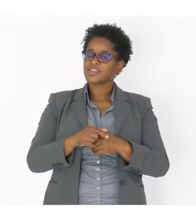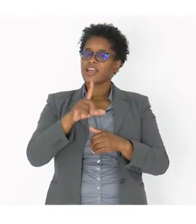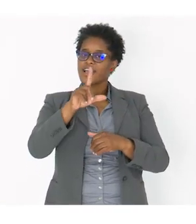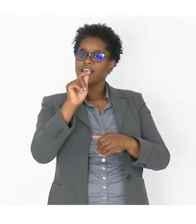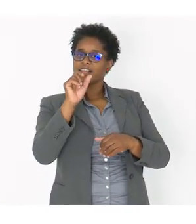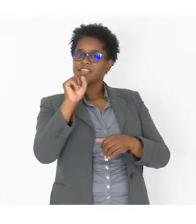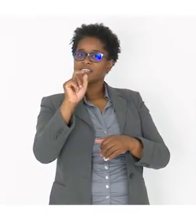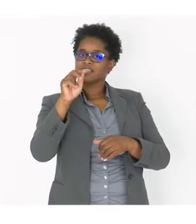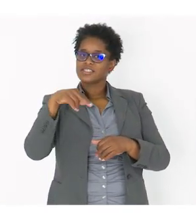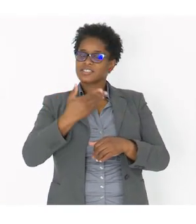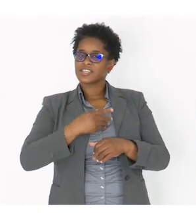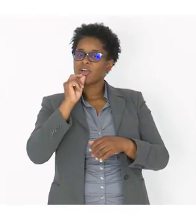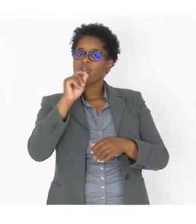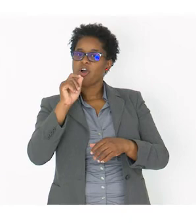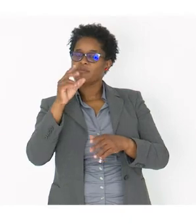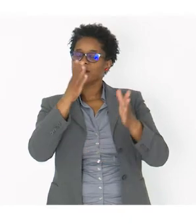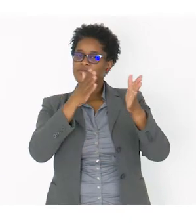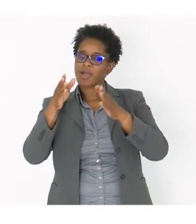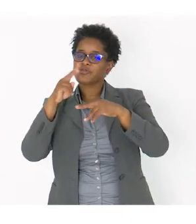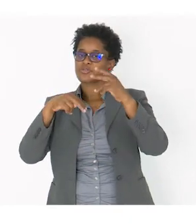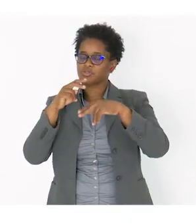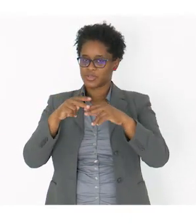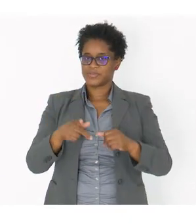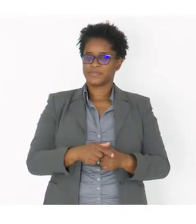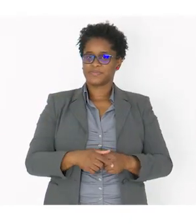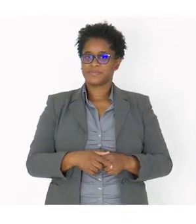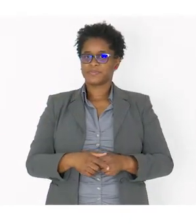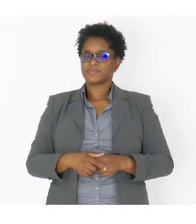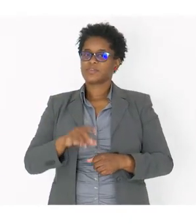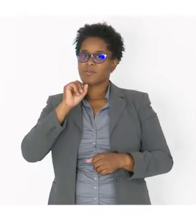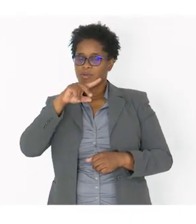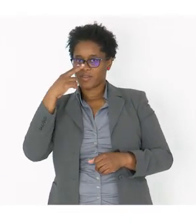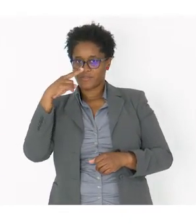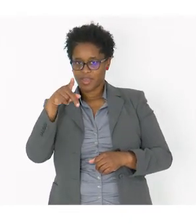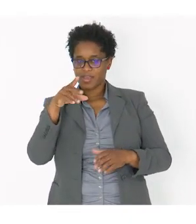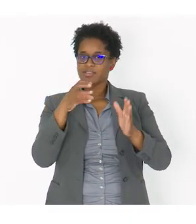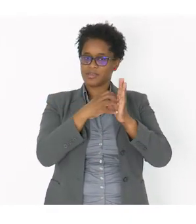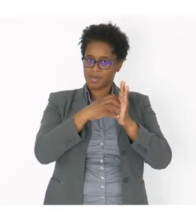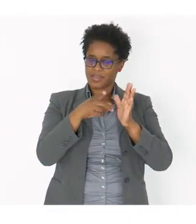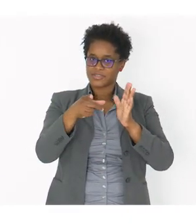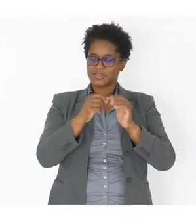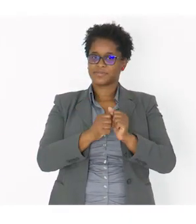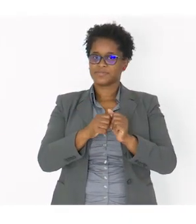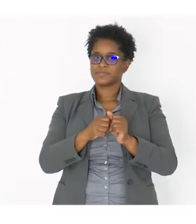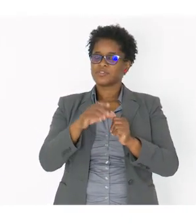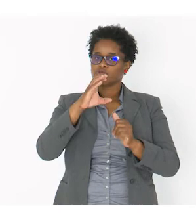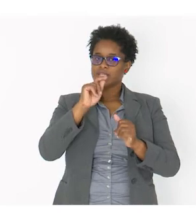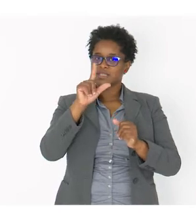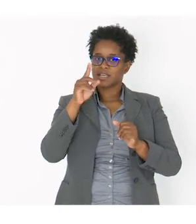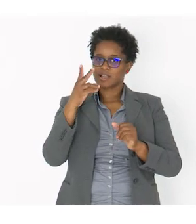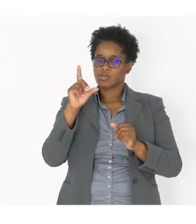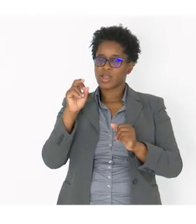a legenda das partes constituintes. Como podem ver, esta é uma imagem de uma